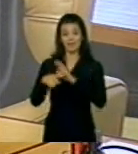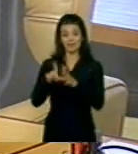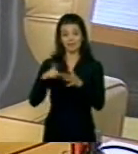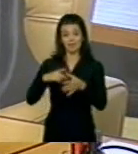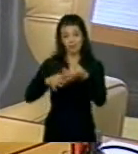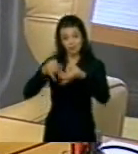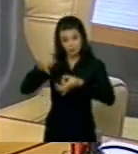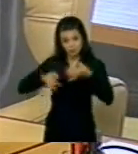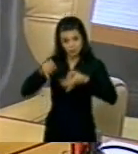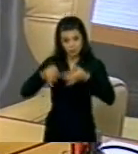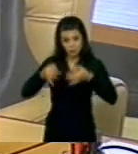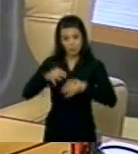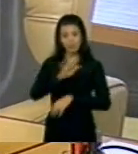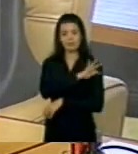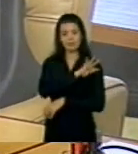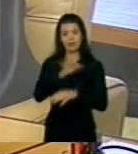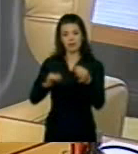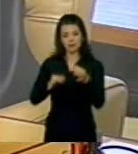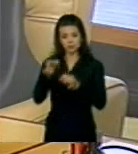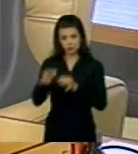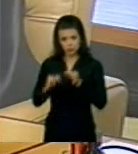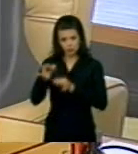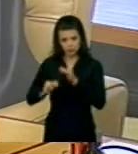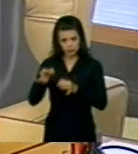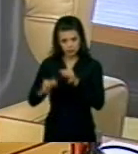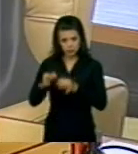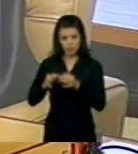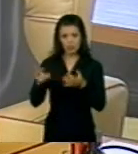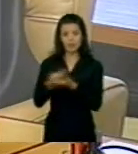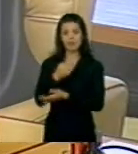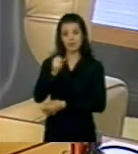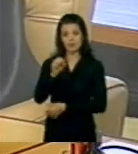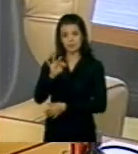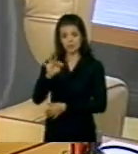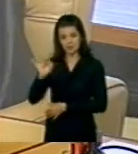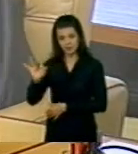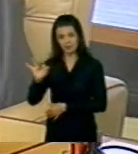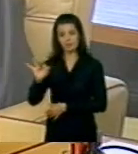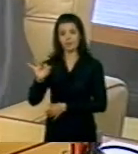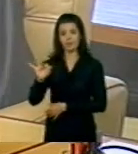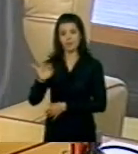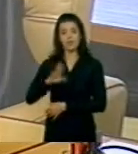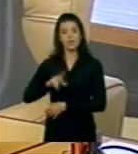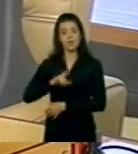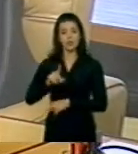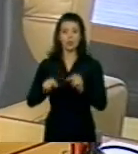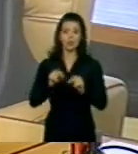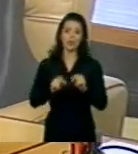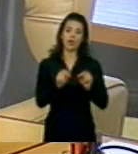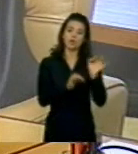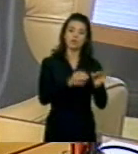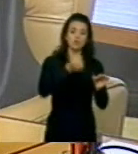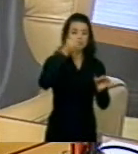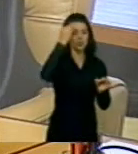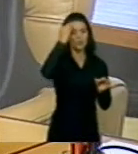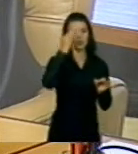prévio, técnico-jurídico, realizado pelo Supremo Tribunal Federal, que não implica juízo de culpa